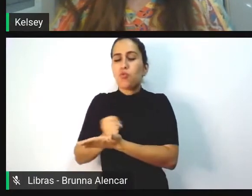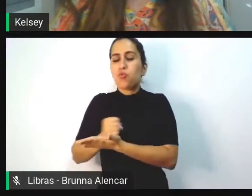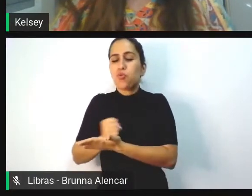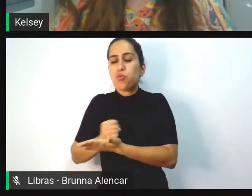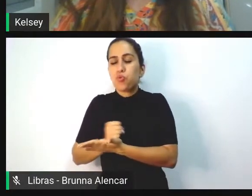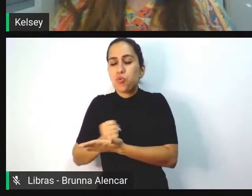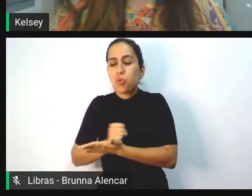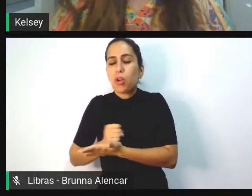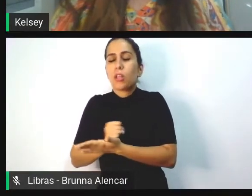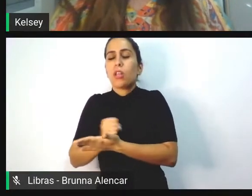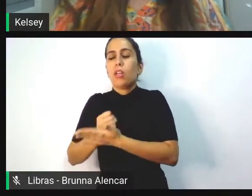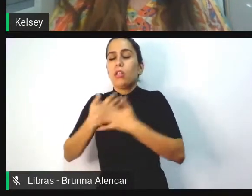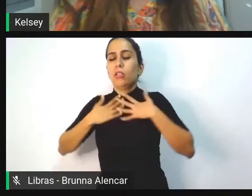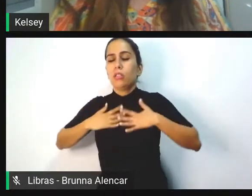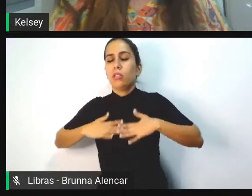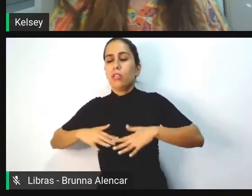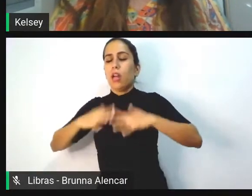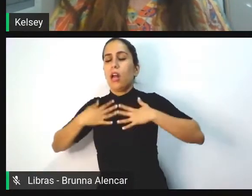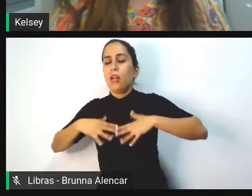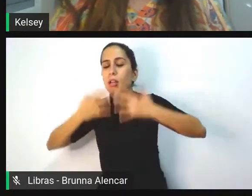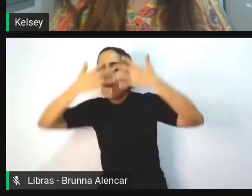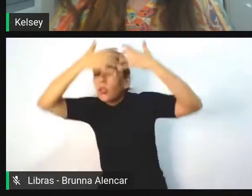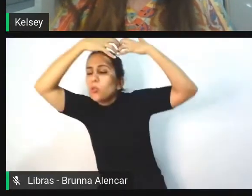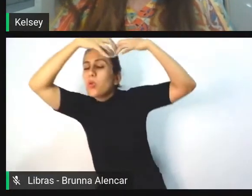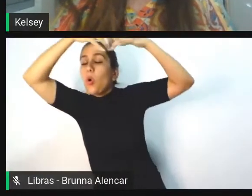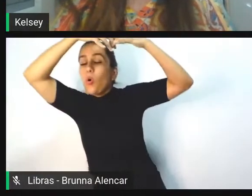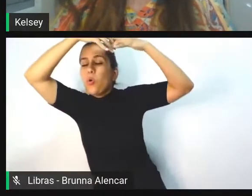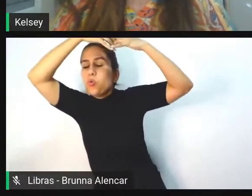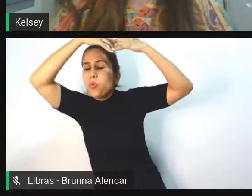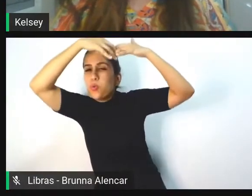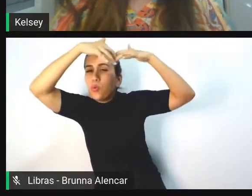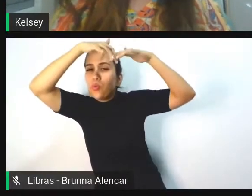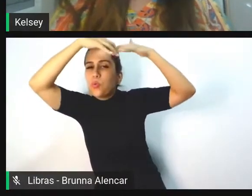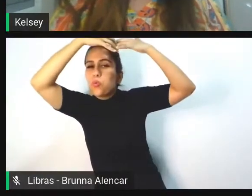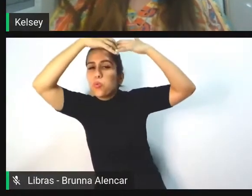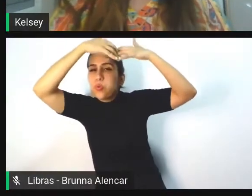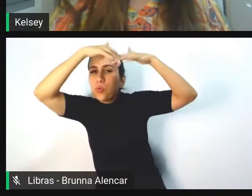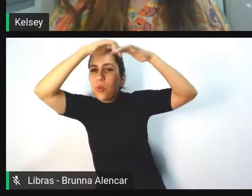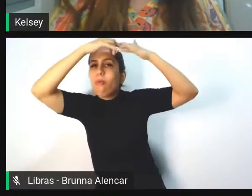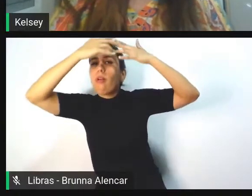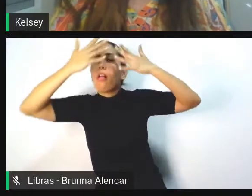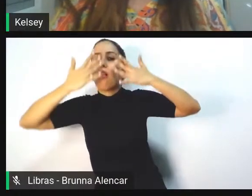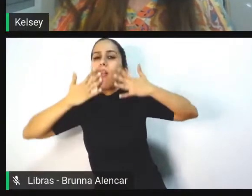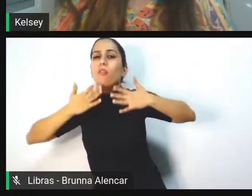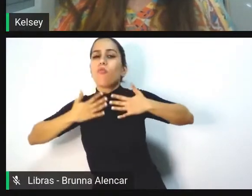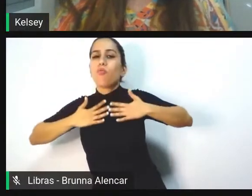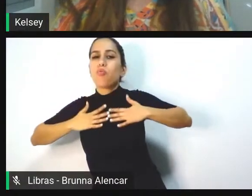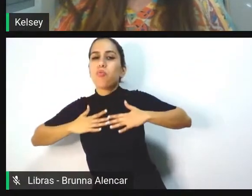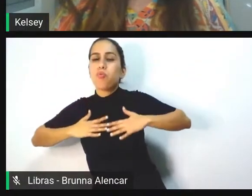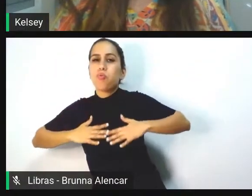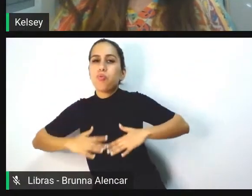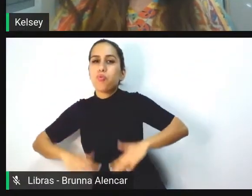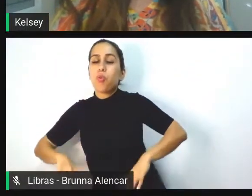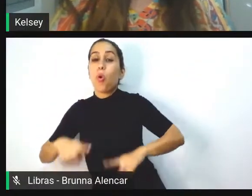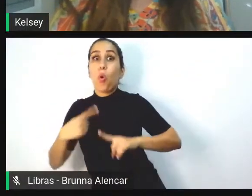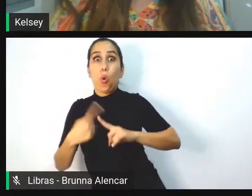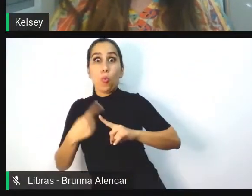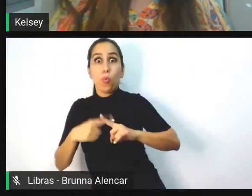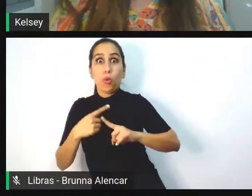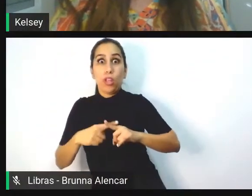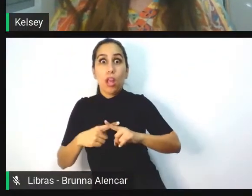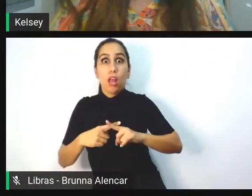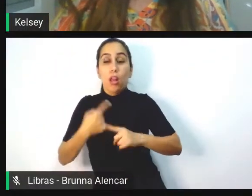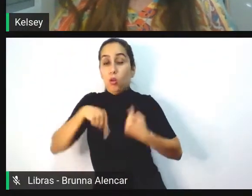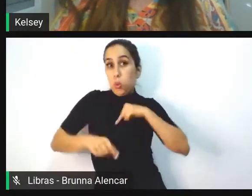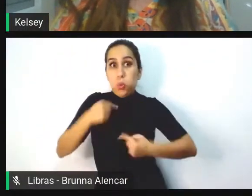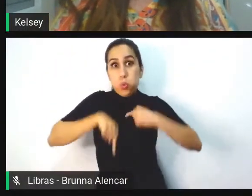vai entender que a situação está mais sob controle e evita a liberação de adrenalina, que a longo prazo, ela pode